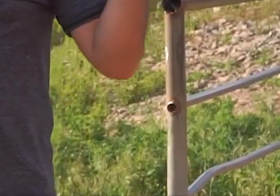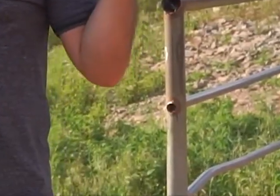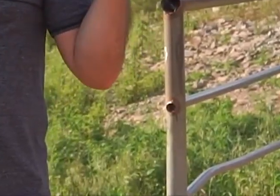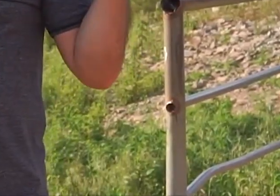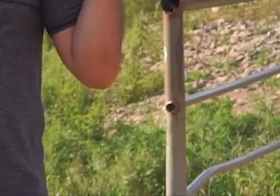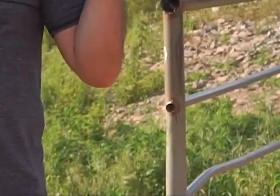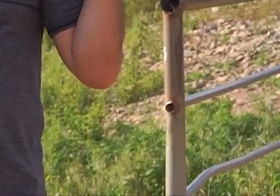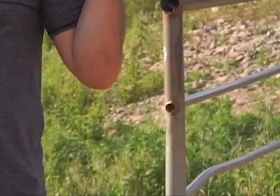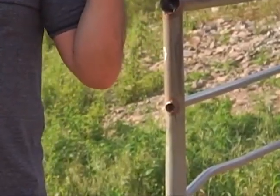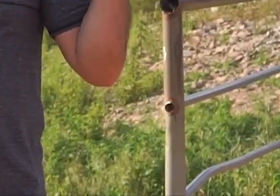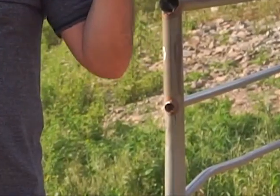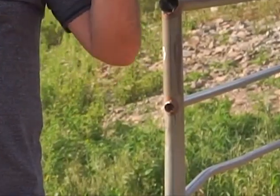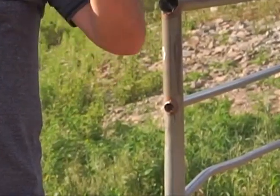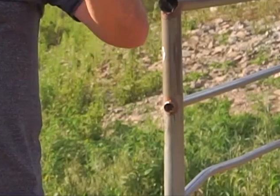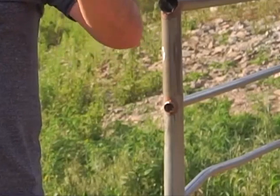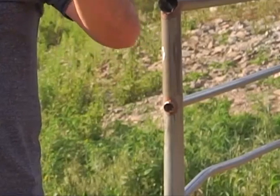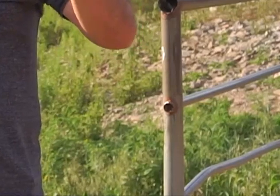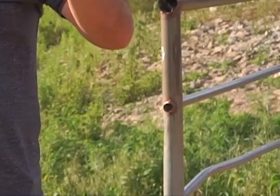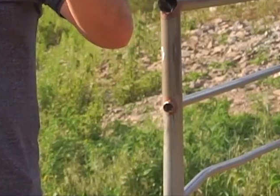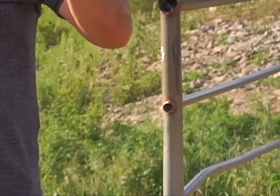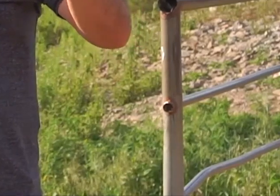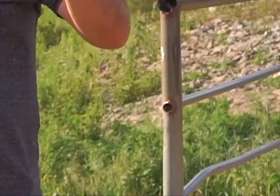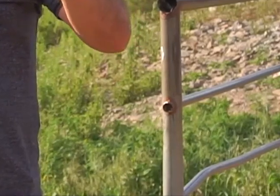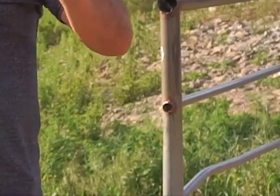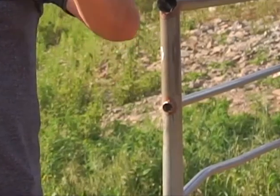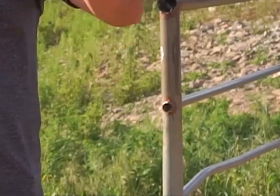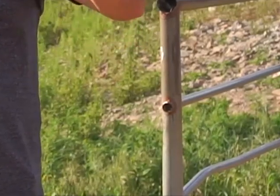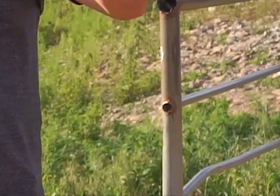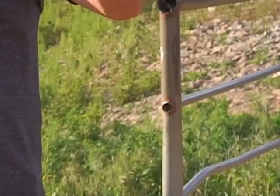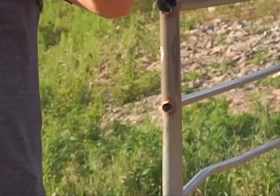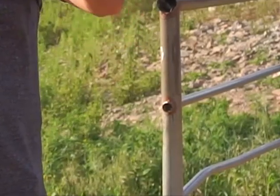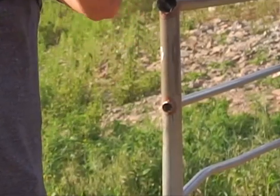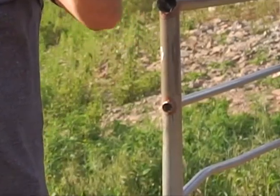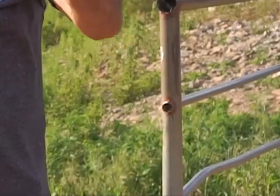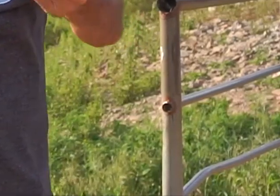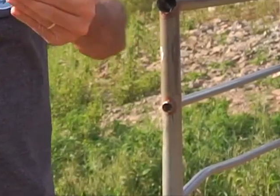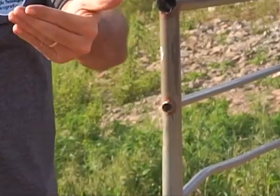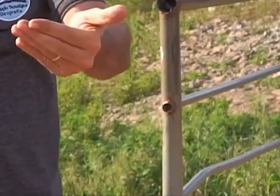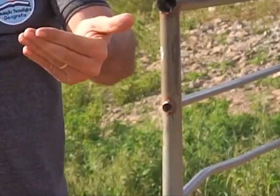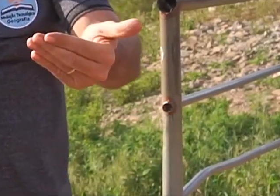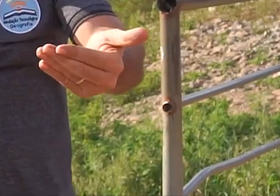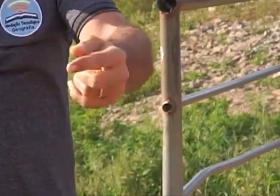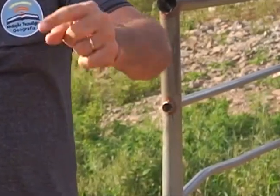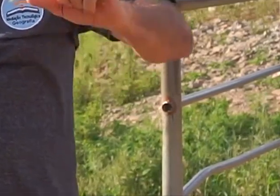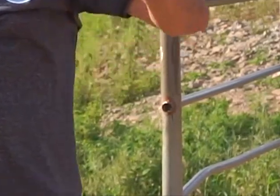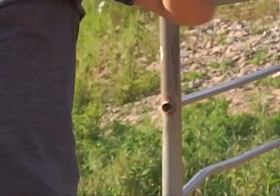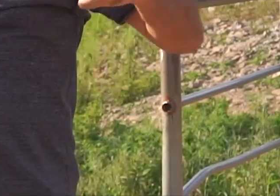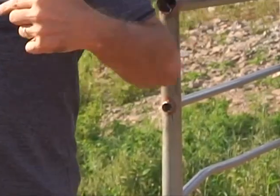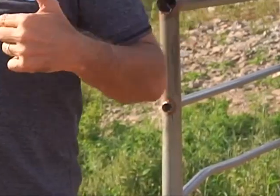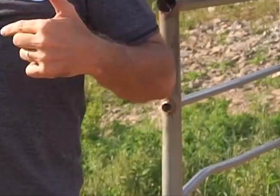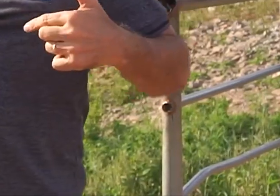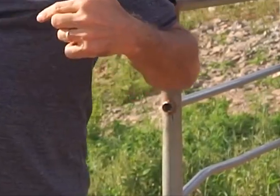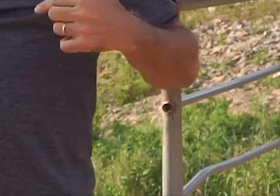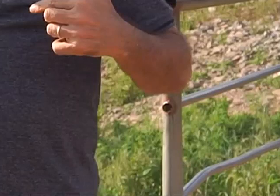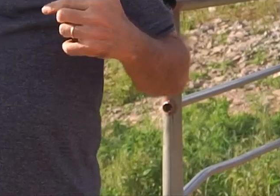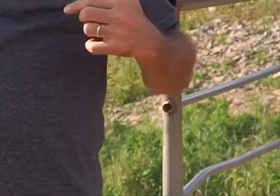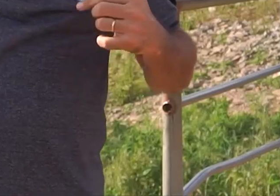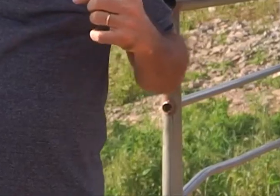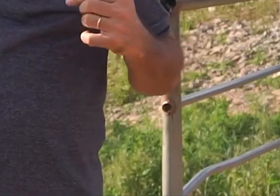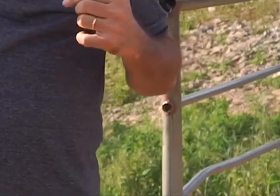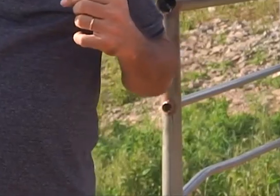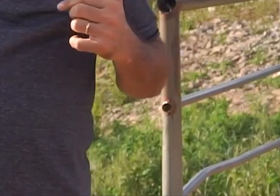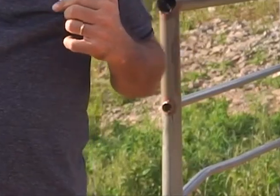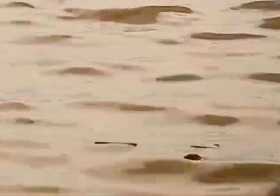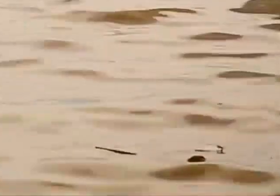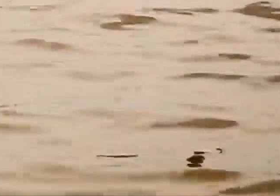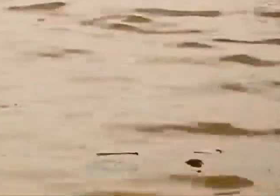sentido montante. Não. É sentido jussante. Já a montante aqui é onde